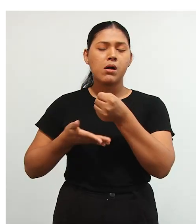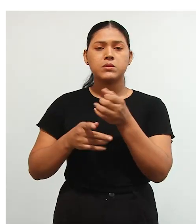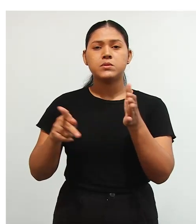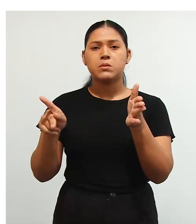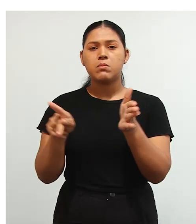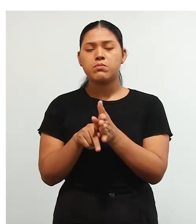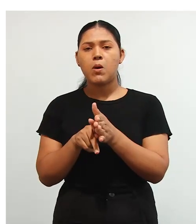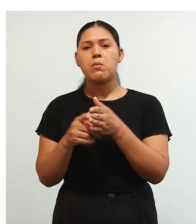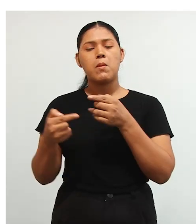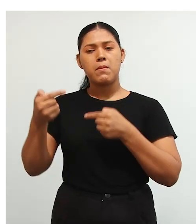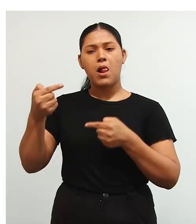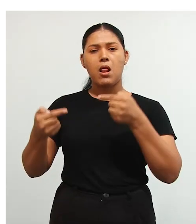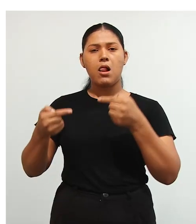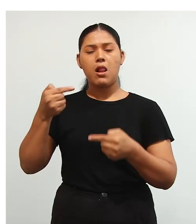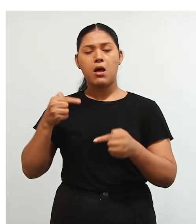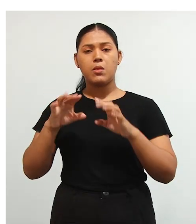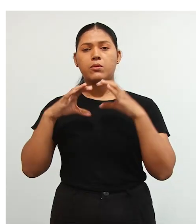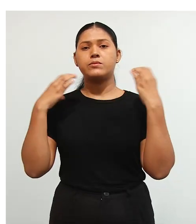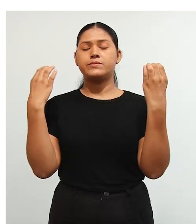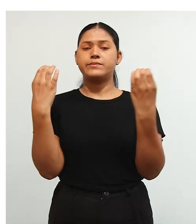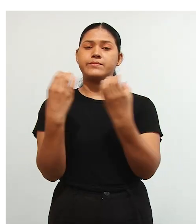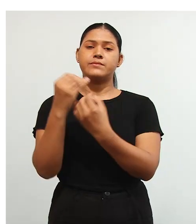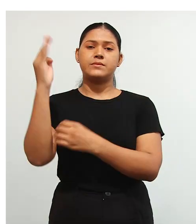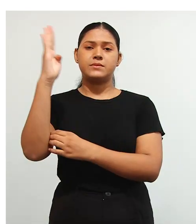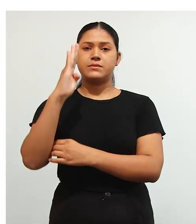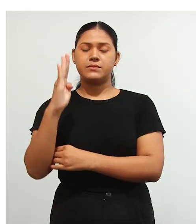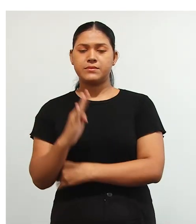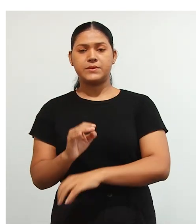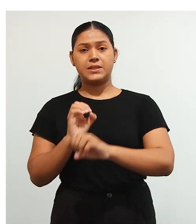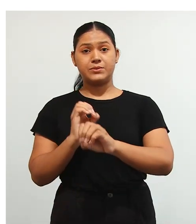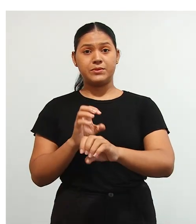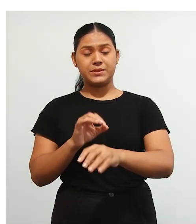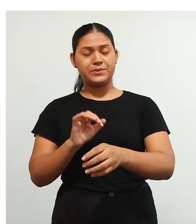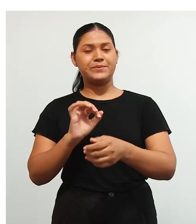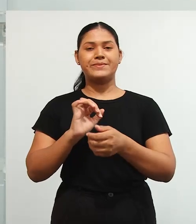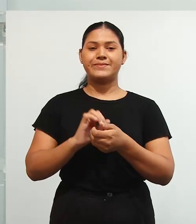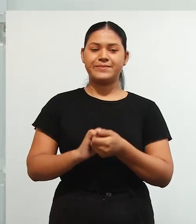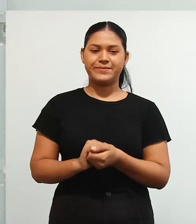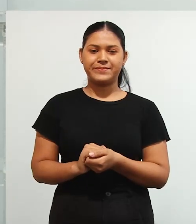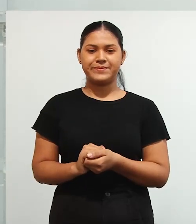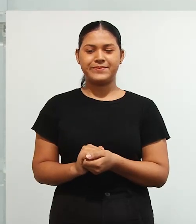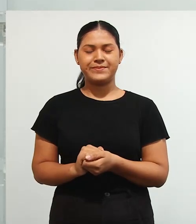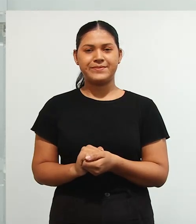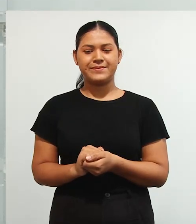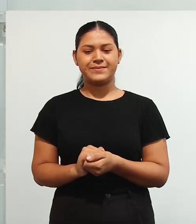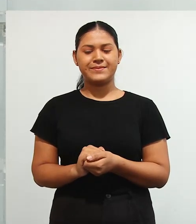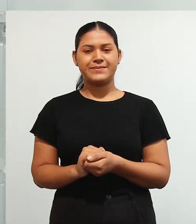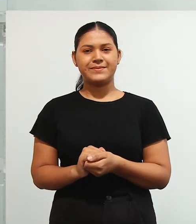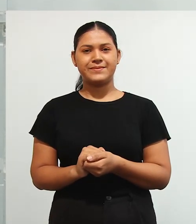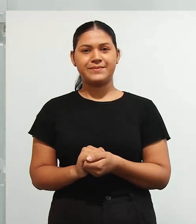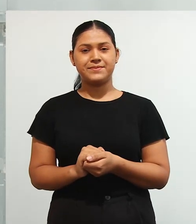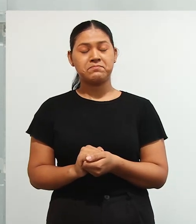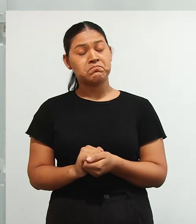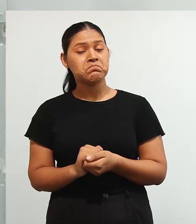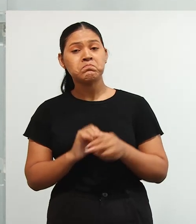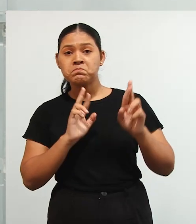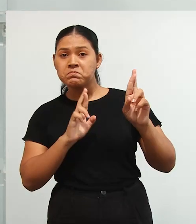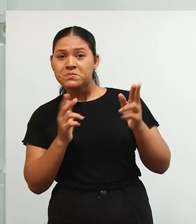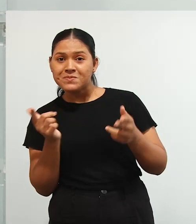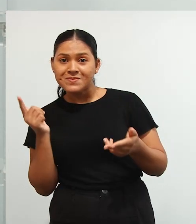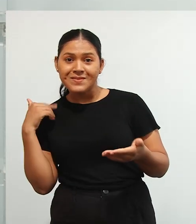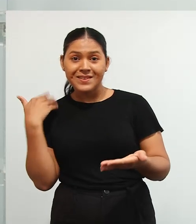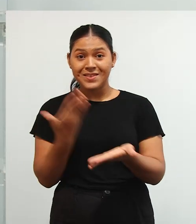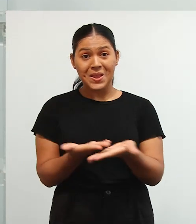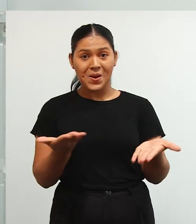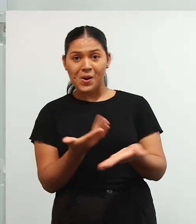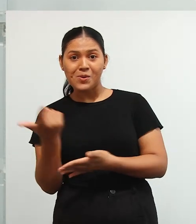Nacional de Educação. Bom, voltando aqui, espero que até o momento a gente